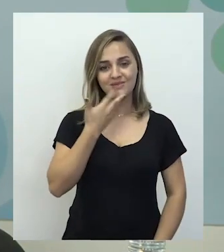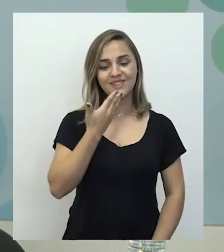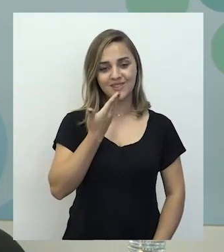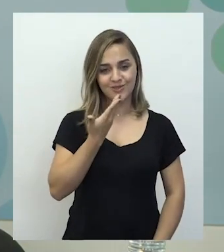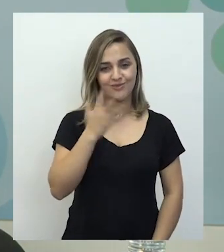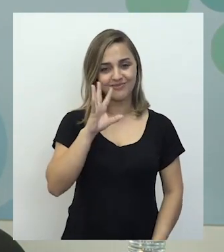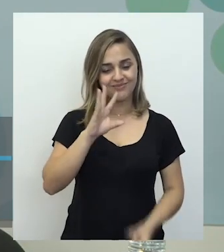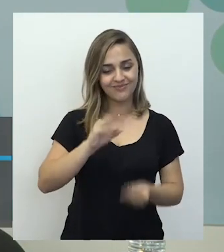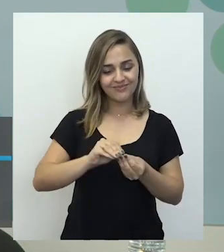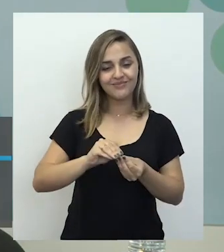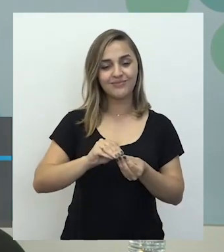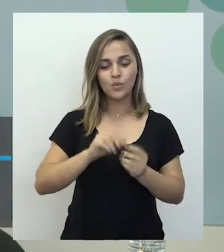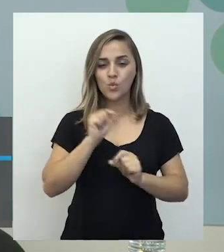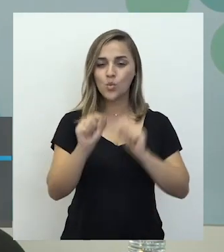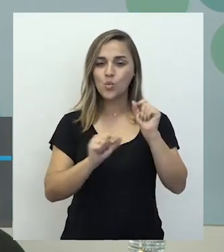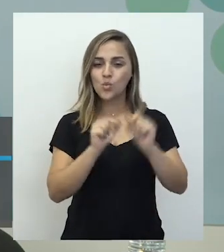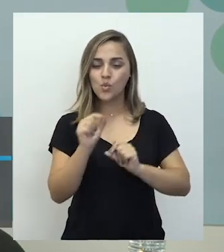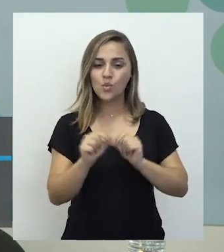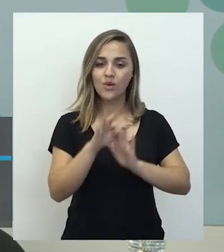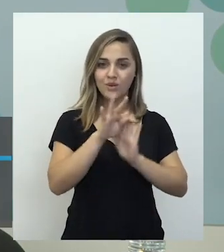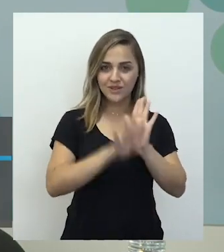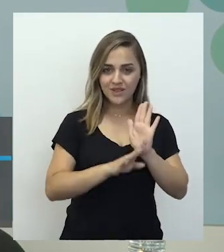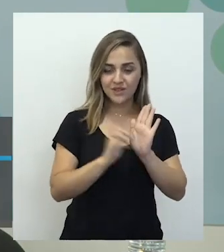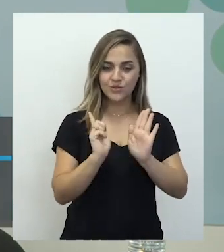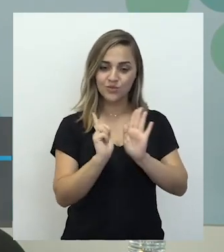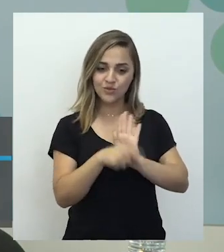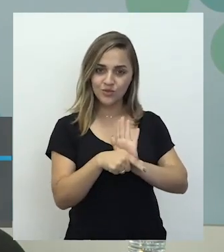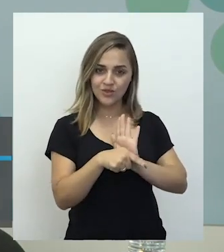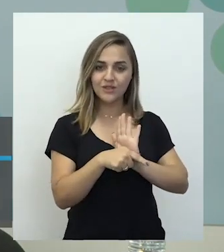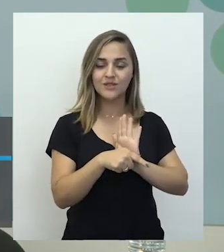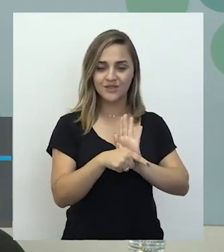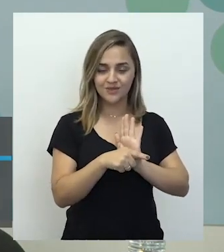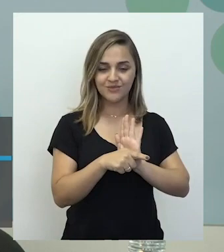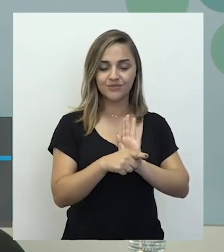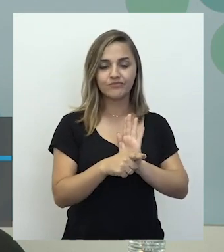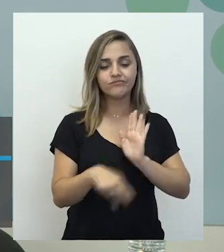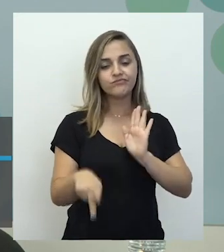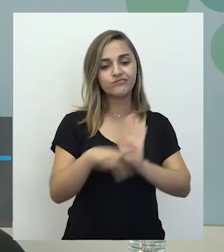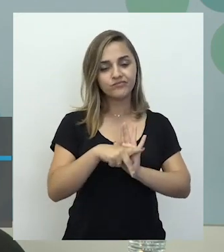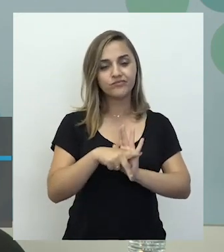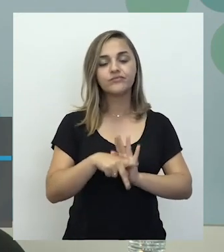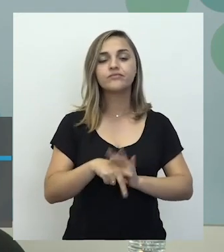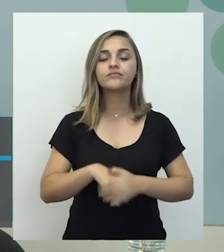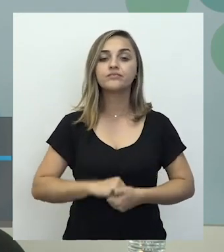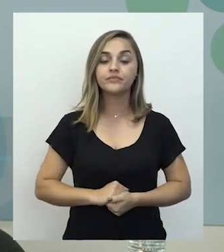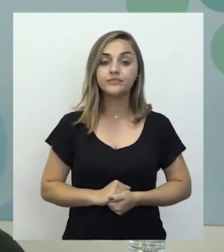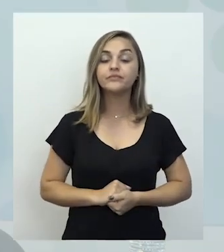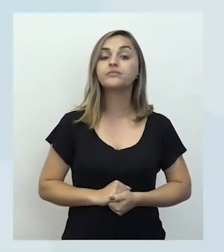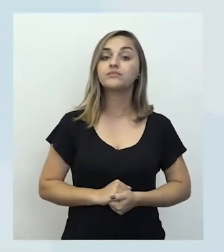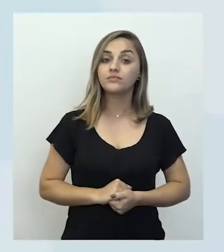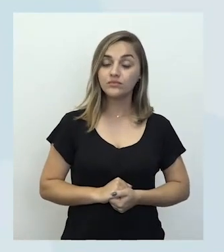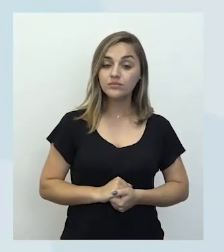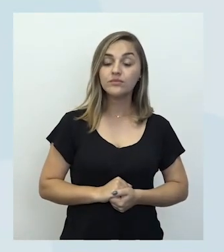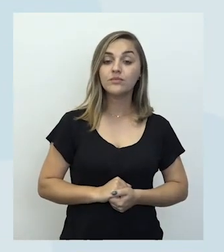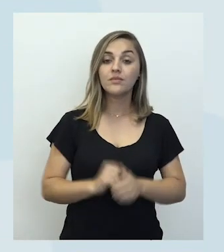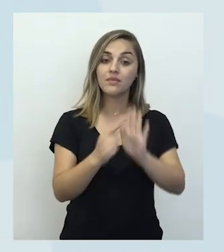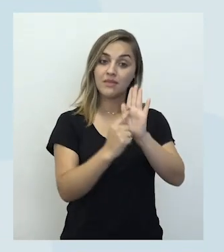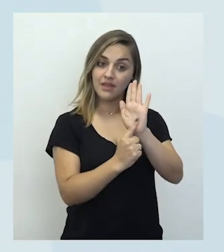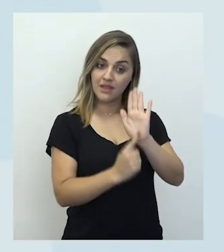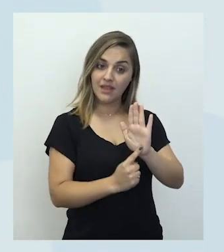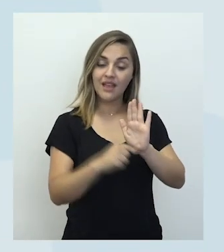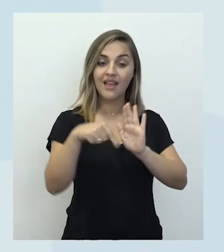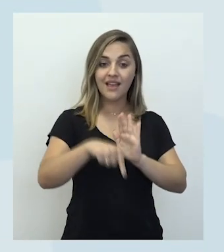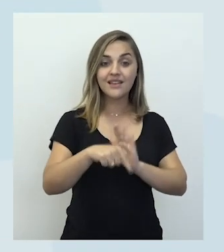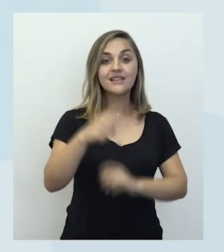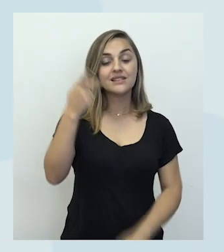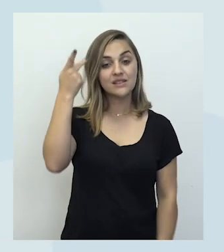identificar. Que tipo de texto aí? Qual é o gênero textual que pertence, né, esse texto? Vamos continuar. O Memorial da América Latina em São